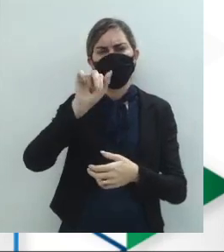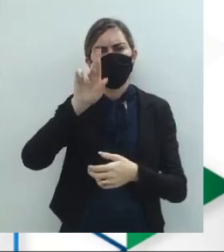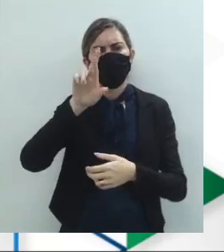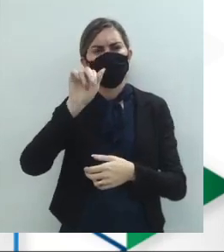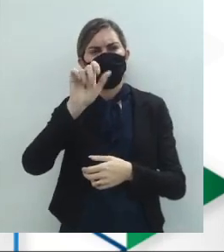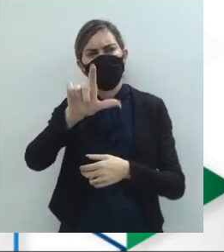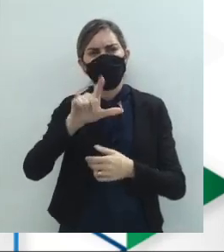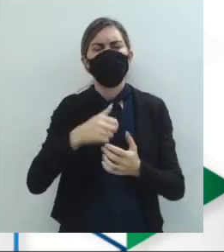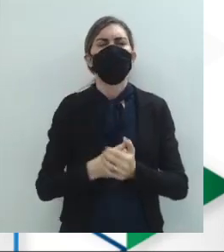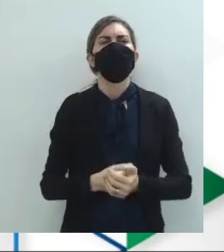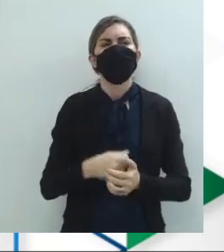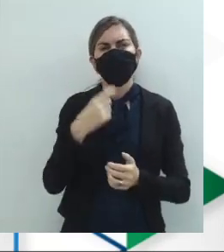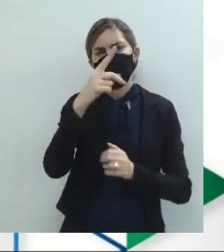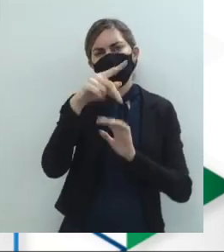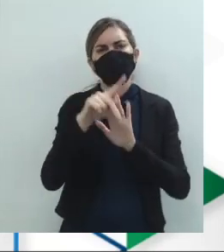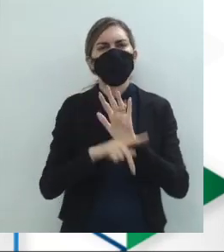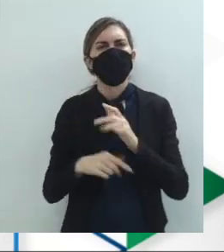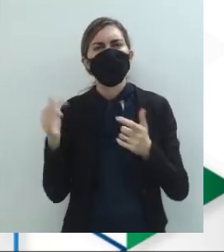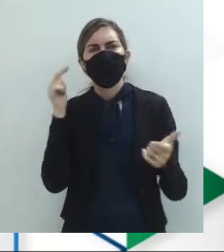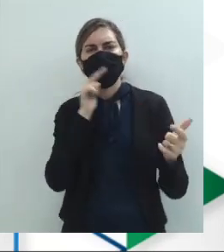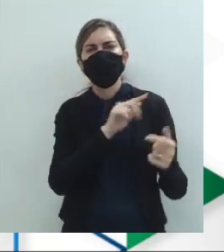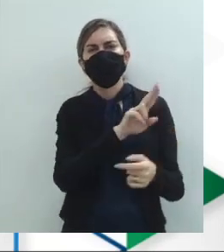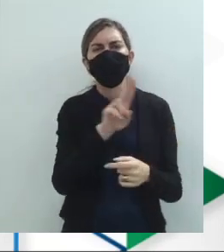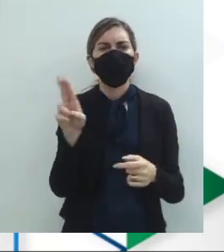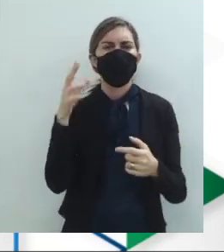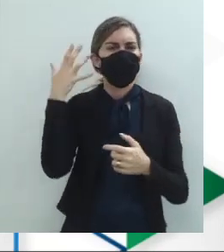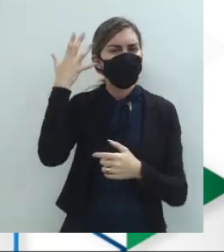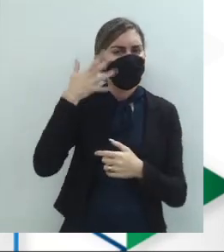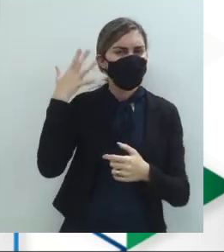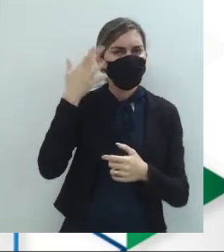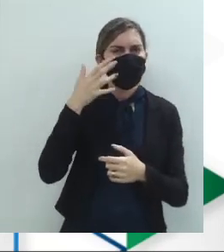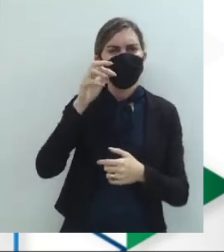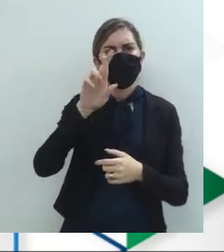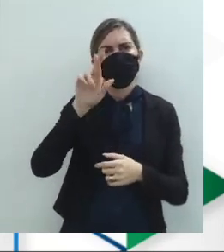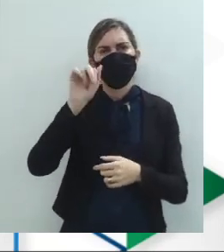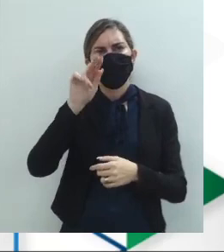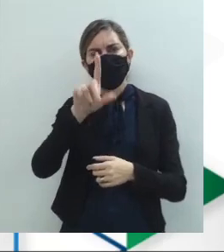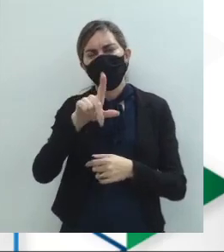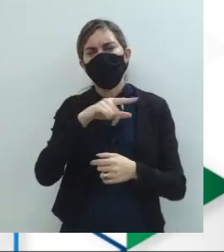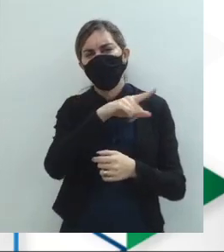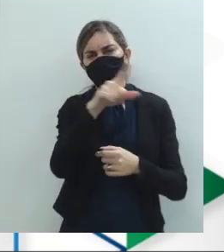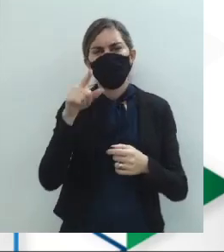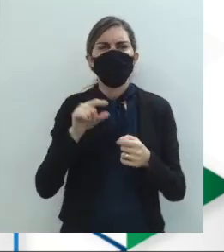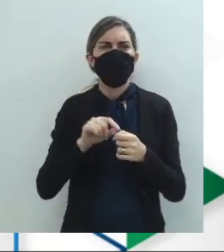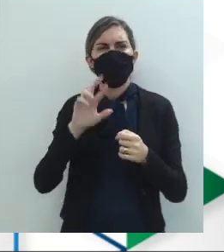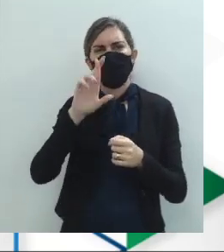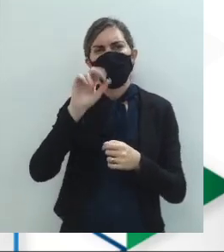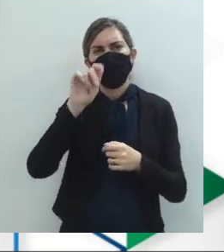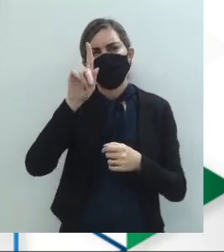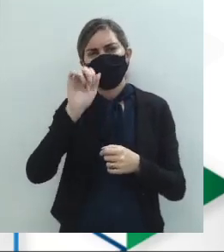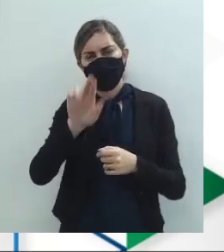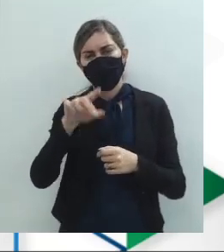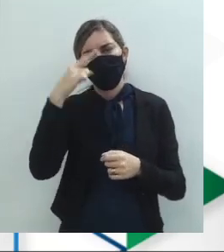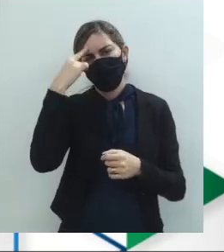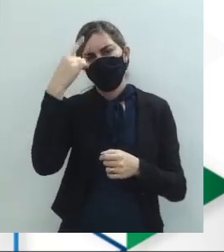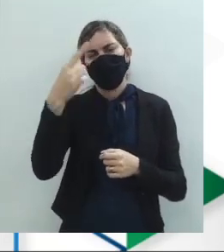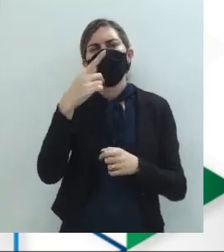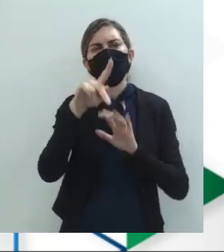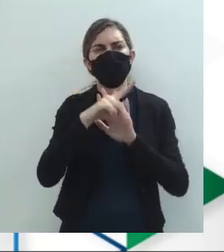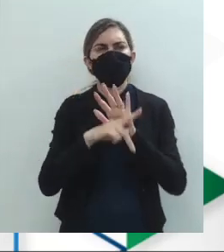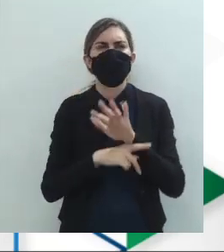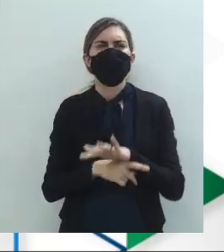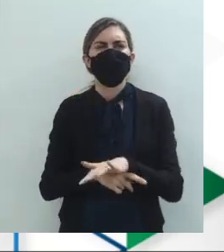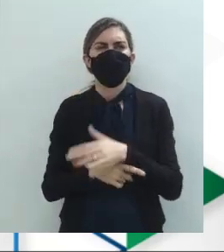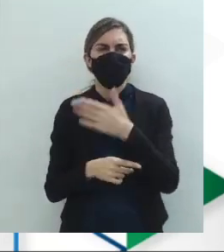aí o projeto ganha o nome de Som na Rural. O Roger acaba sendo um grande idealizador desse